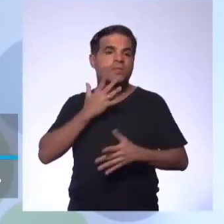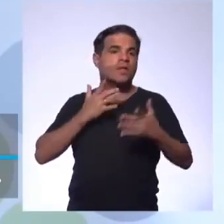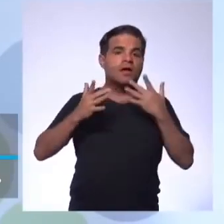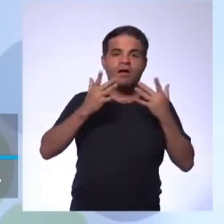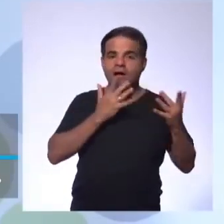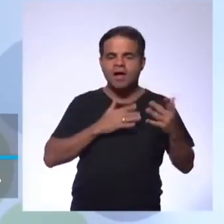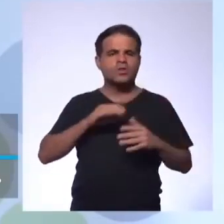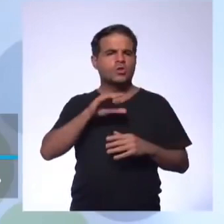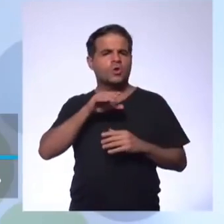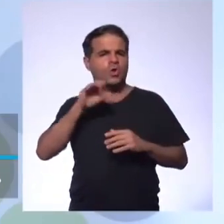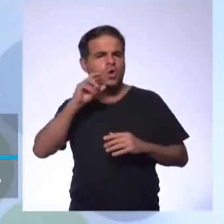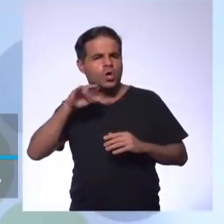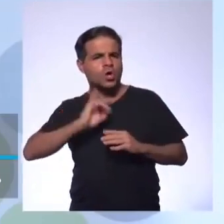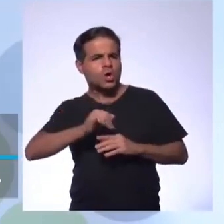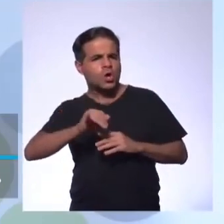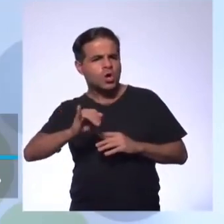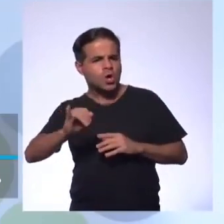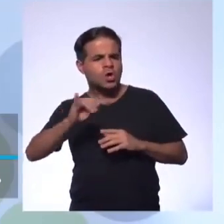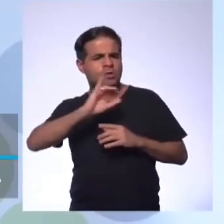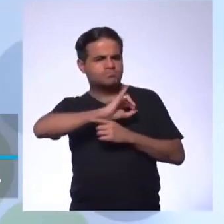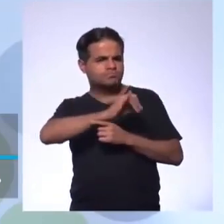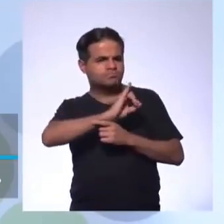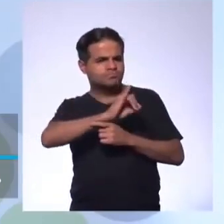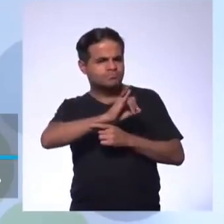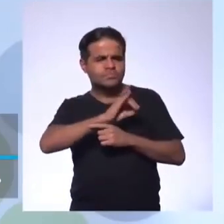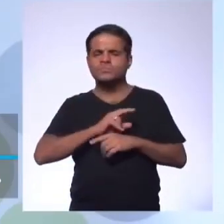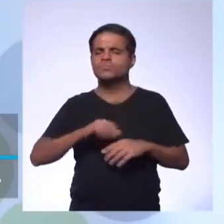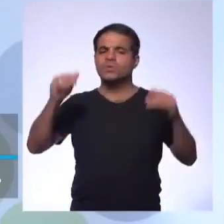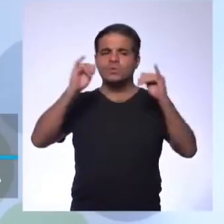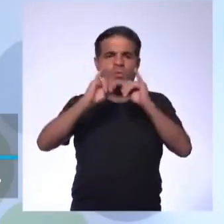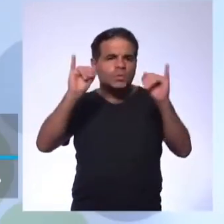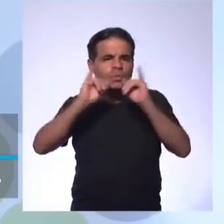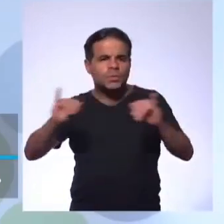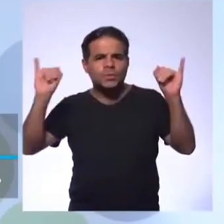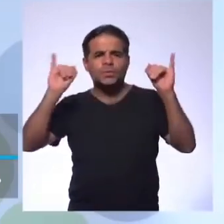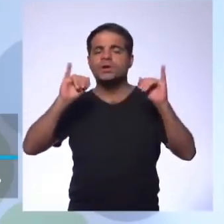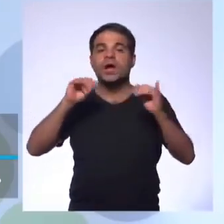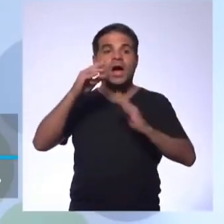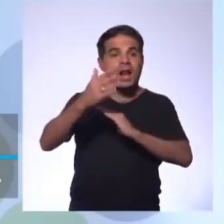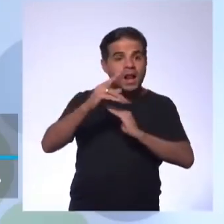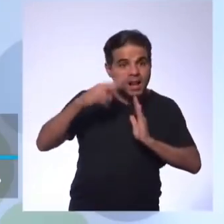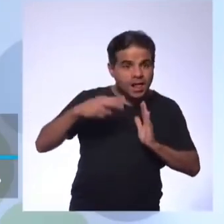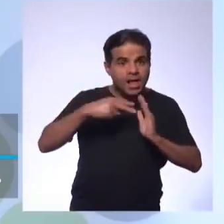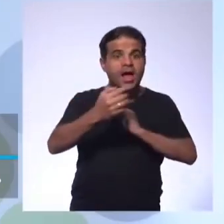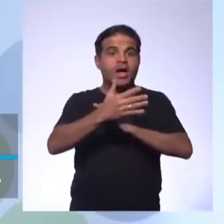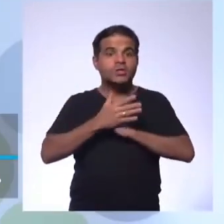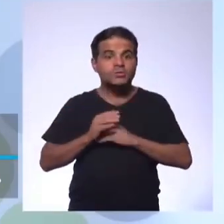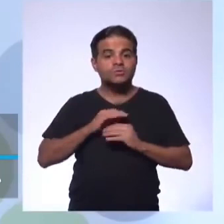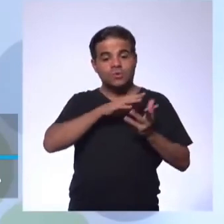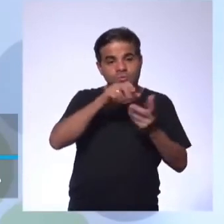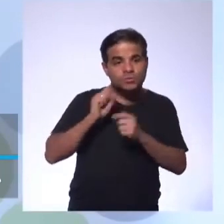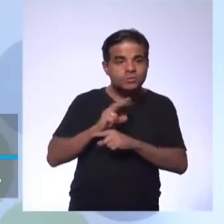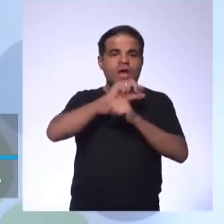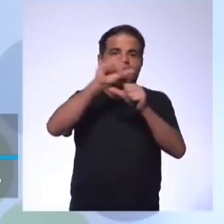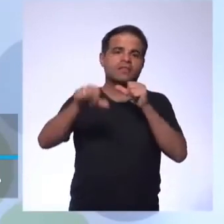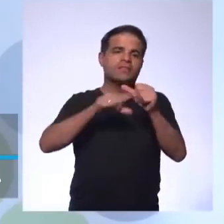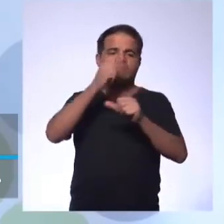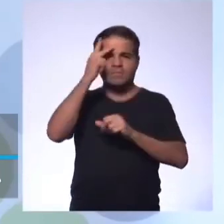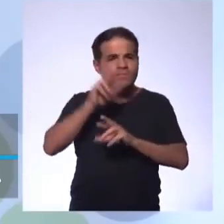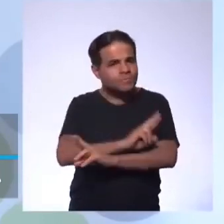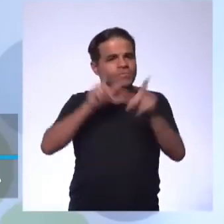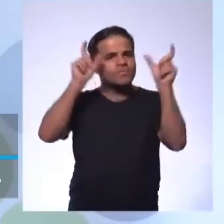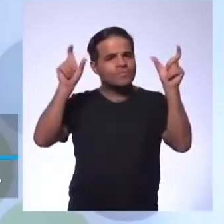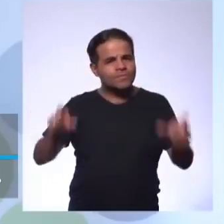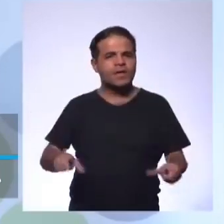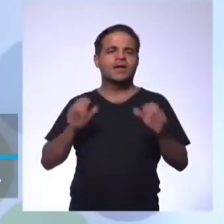adoro crônicas, eu adoro notícia. Ler faz um mundo ficar diferente. Ler transforma o mundo, transforma as pessoas.